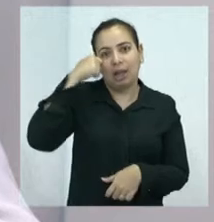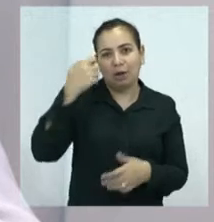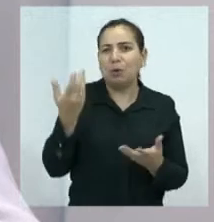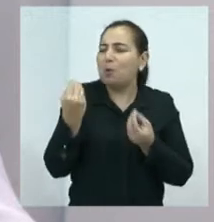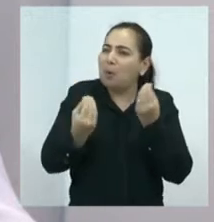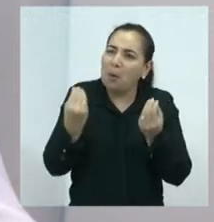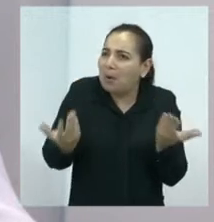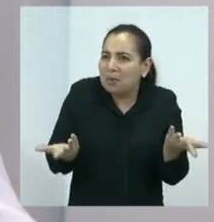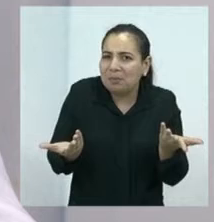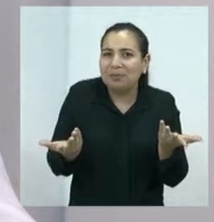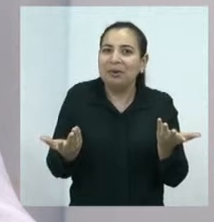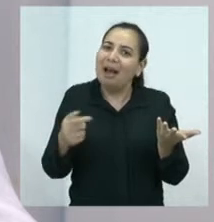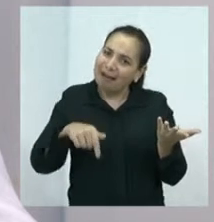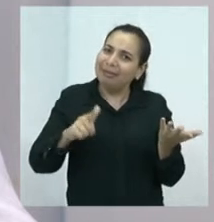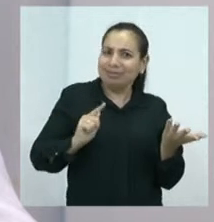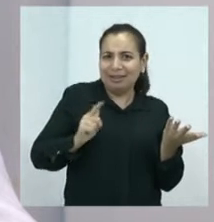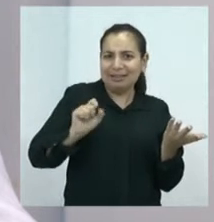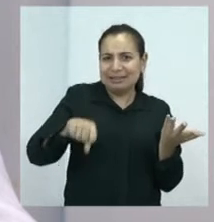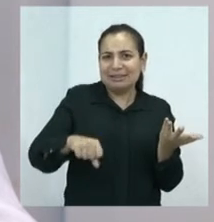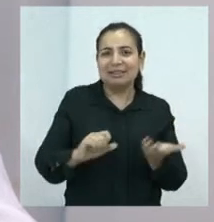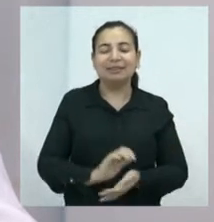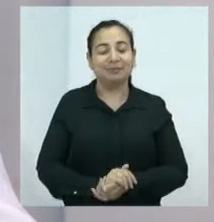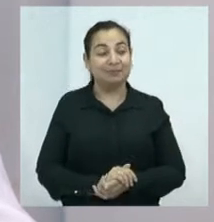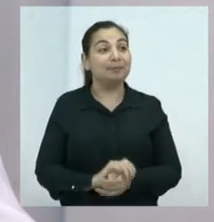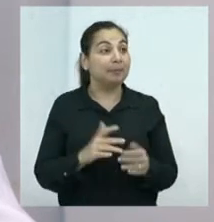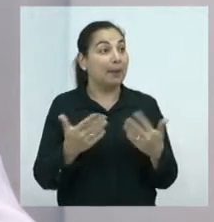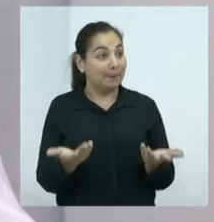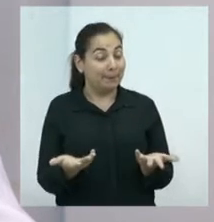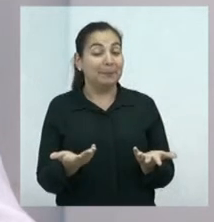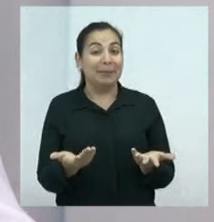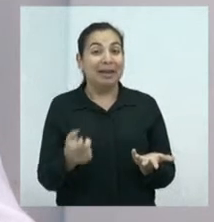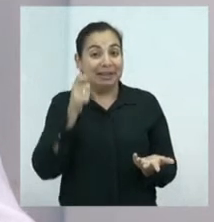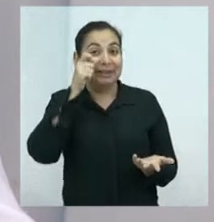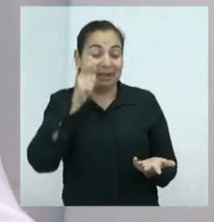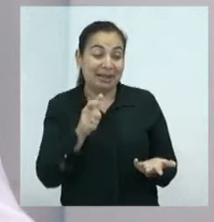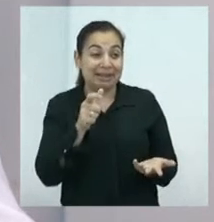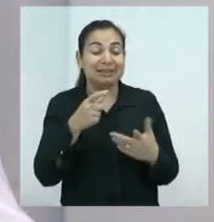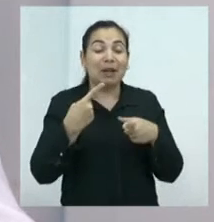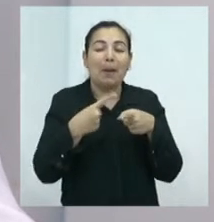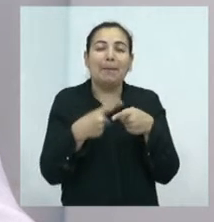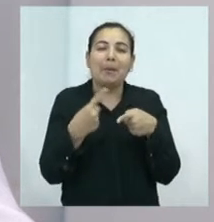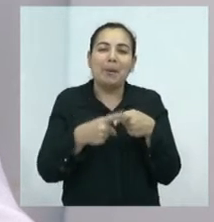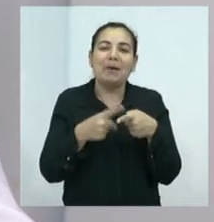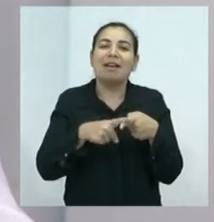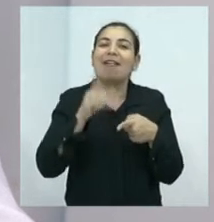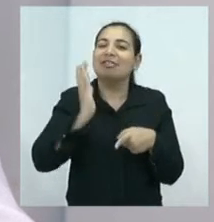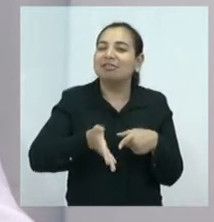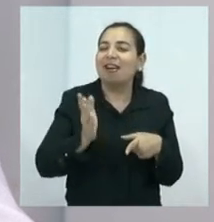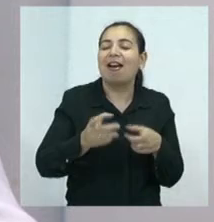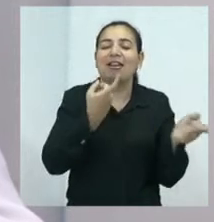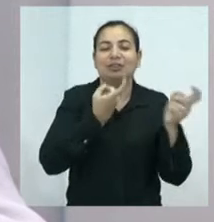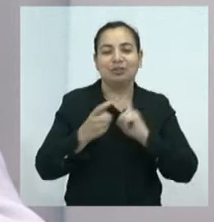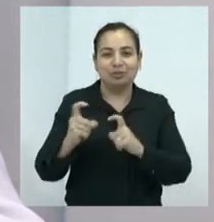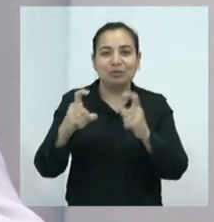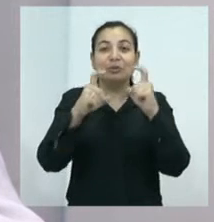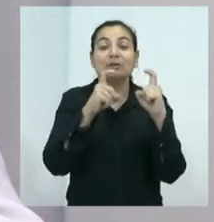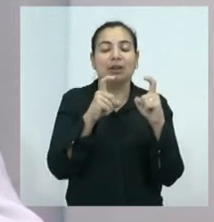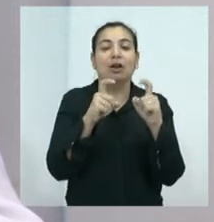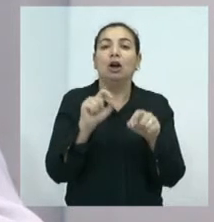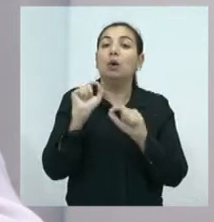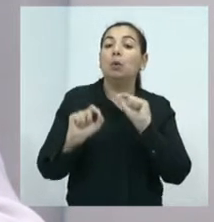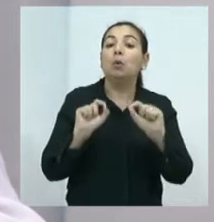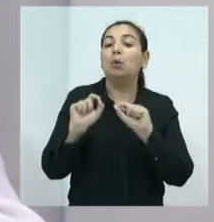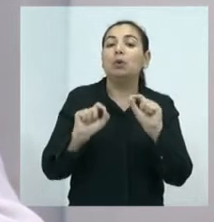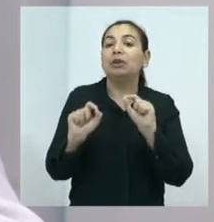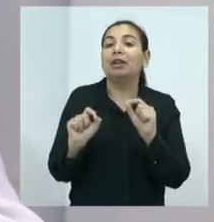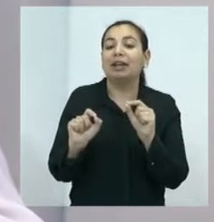É o fato, o interessante disso, Paulo, que essa foi uma discussão que acabou,